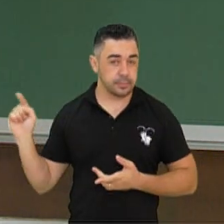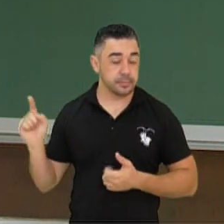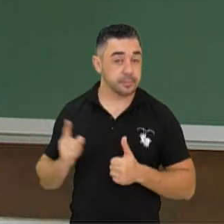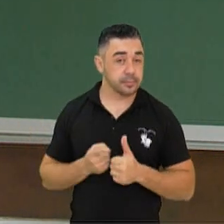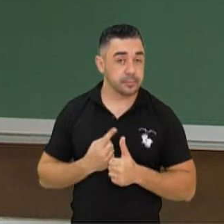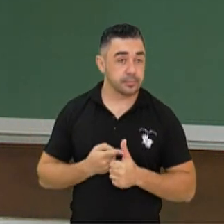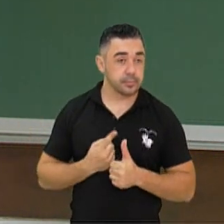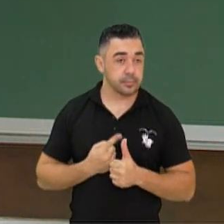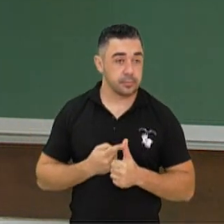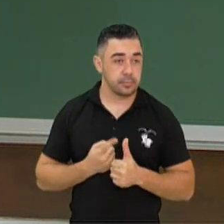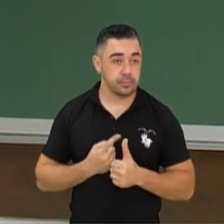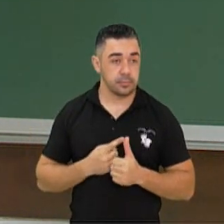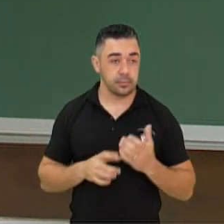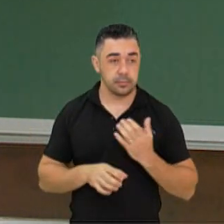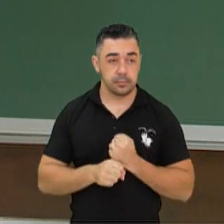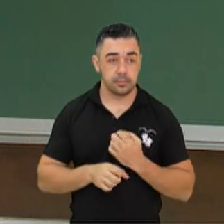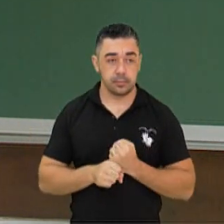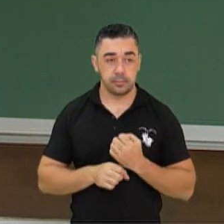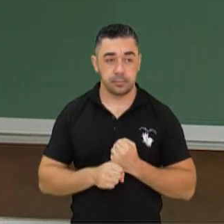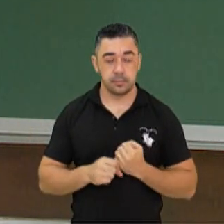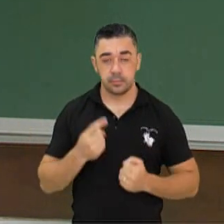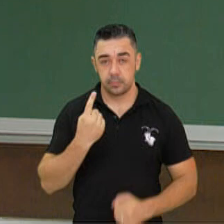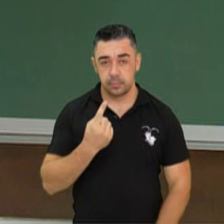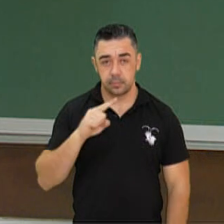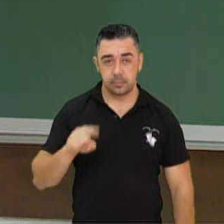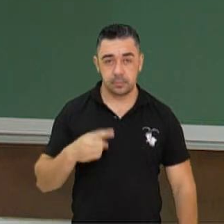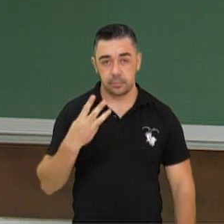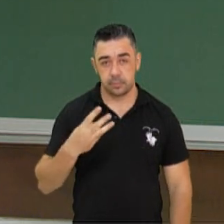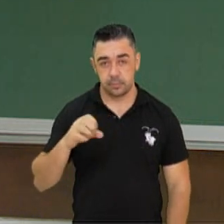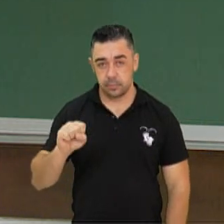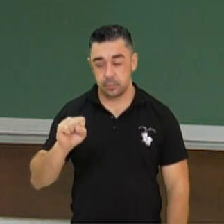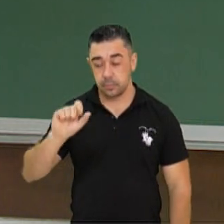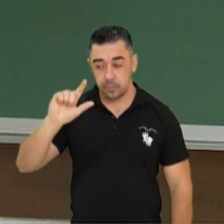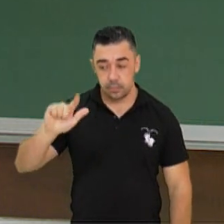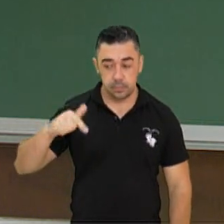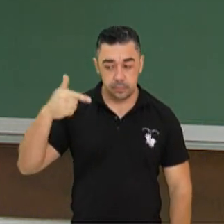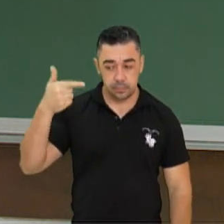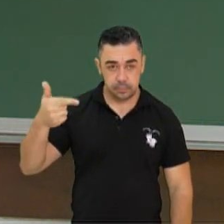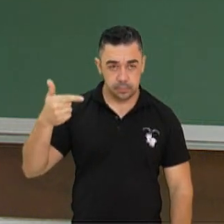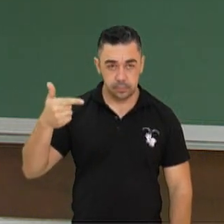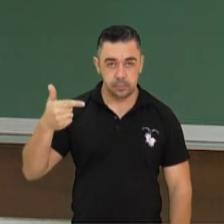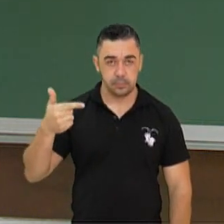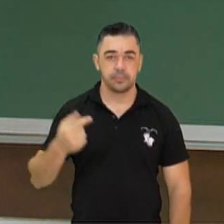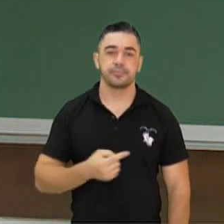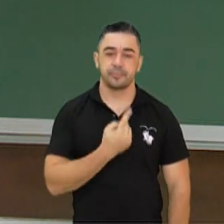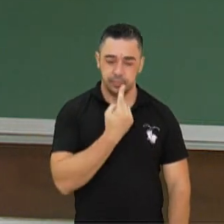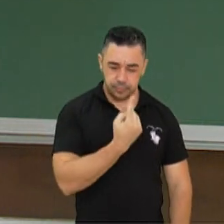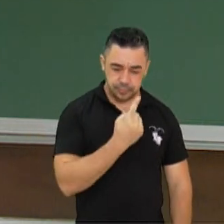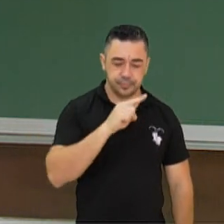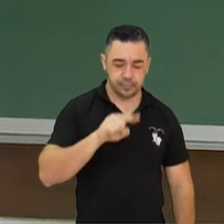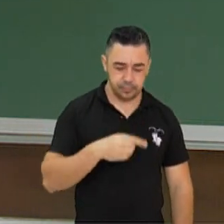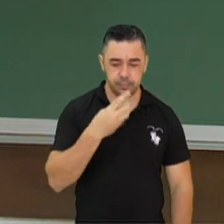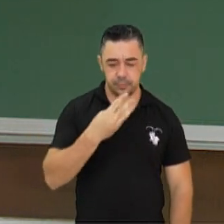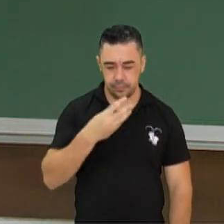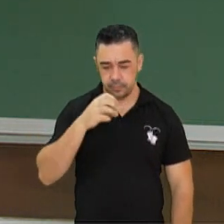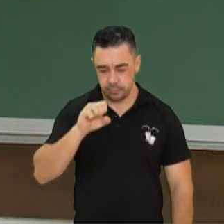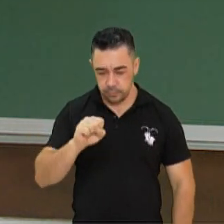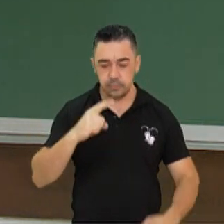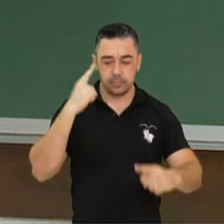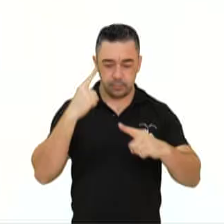o primeiro cálculo que eu vou fazer é 1,38 ao quadrado. Então você faz 1,38